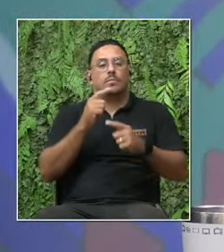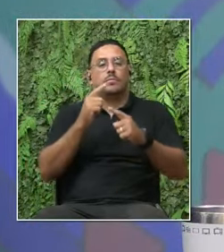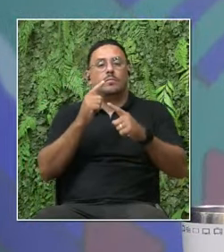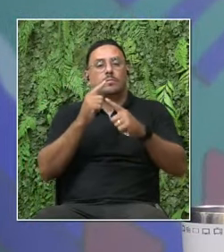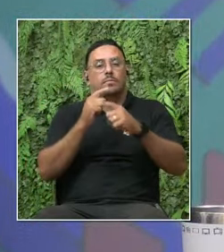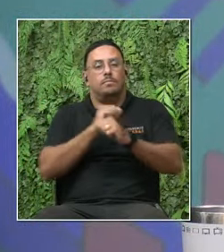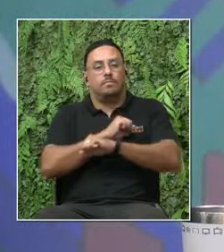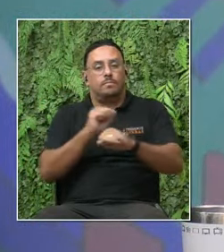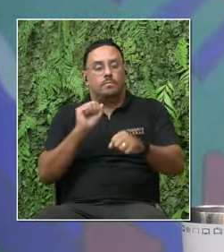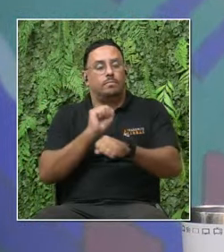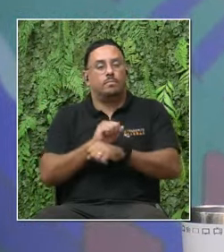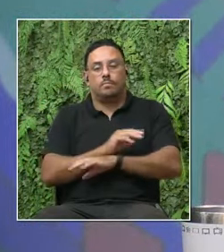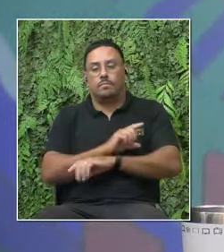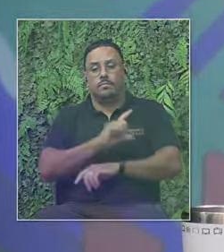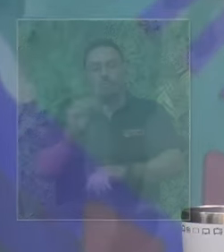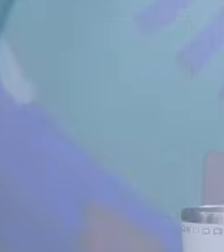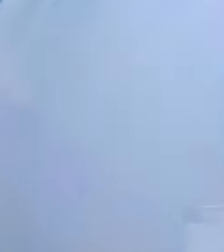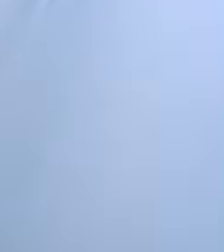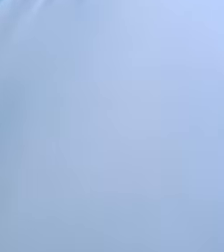volta Sai daí